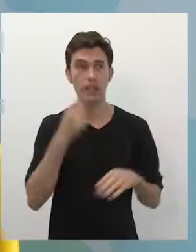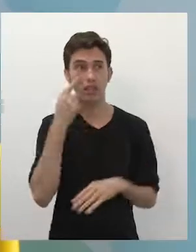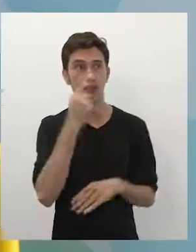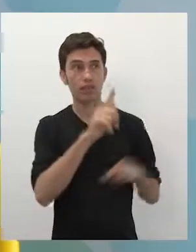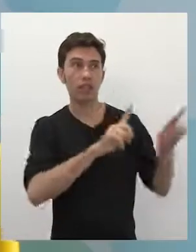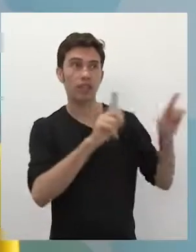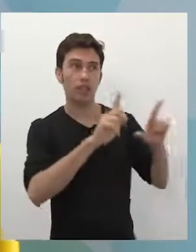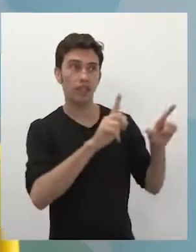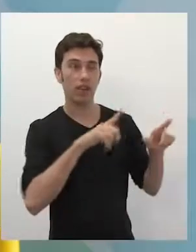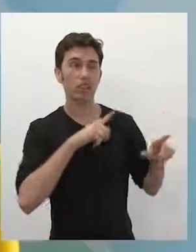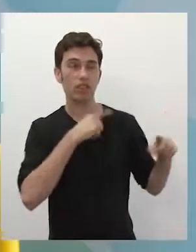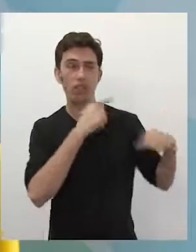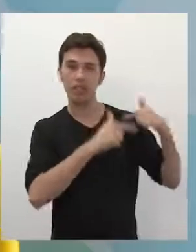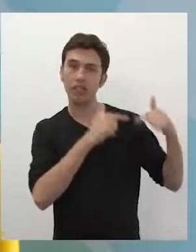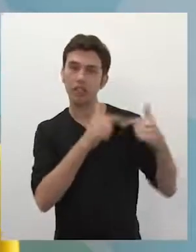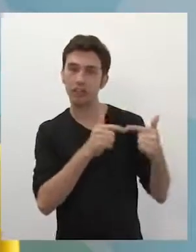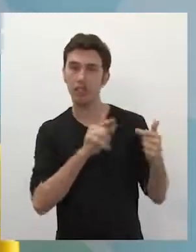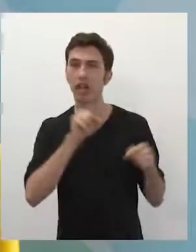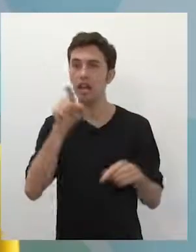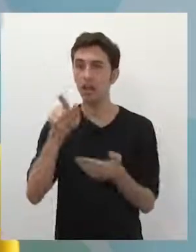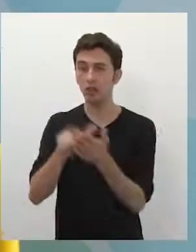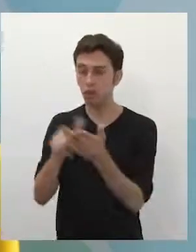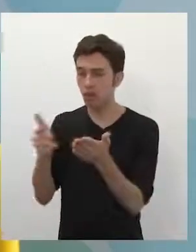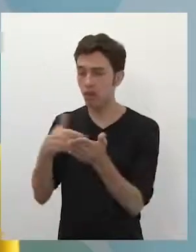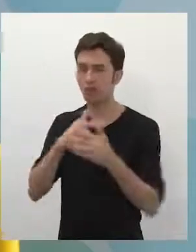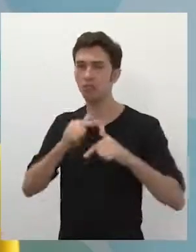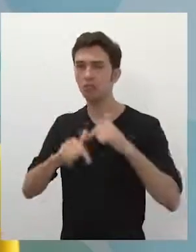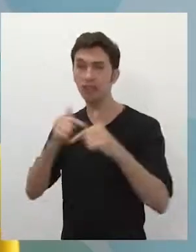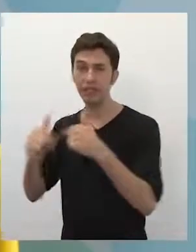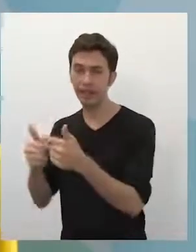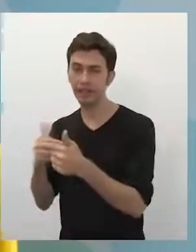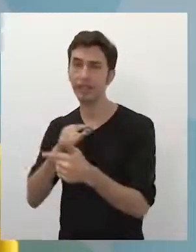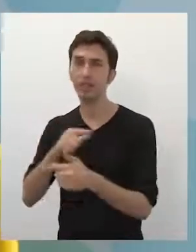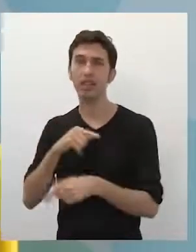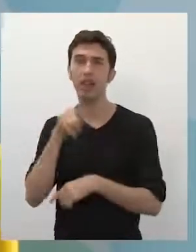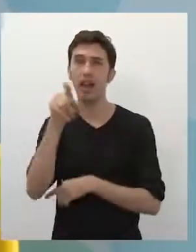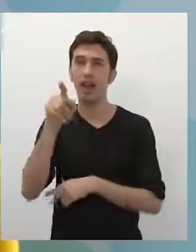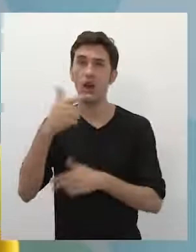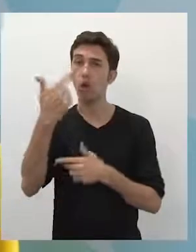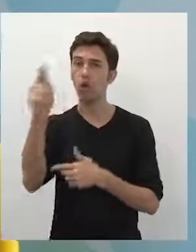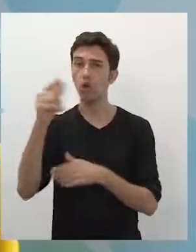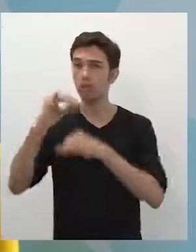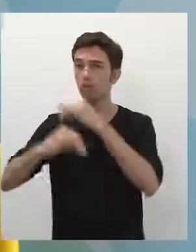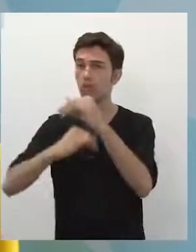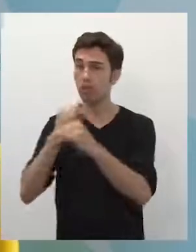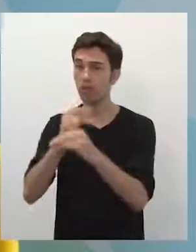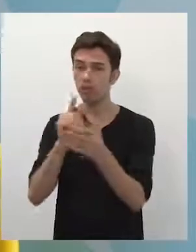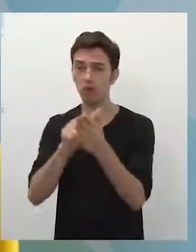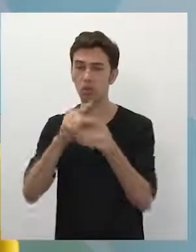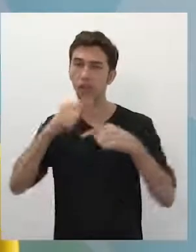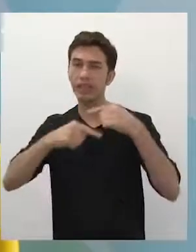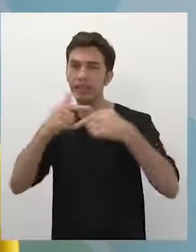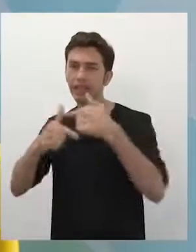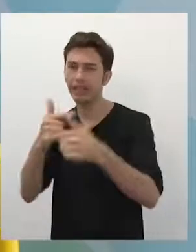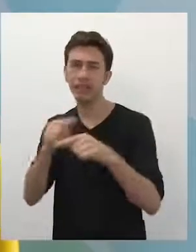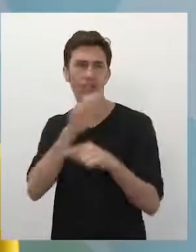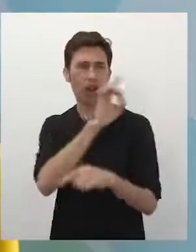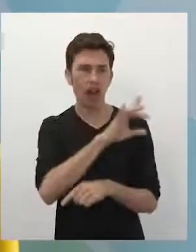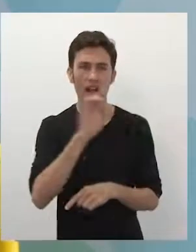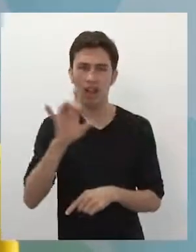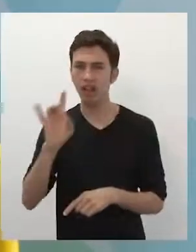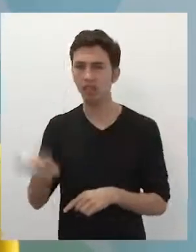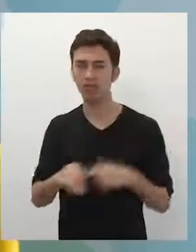tendência. Isso. Os alunos vão perceber isso aí no decorrer da vida acadêmica deles e da vida deles, né? Porque a gente acaba escolhendo